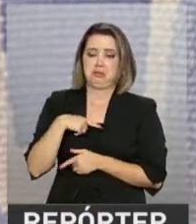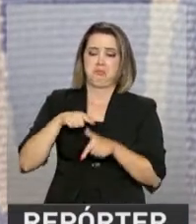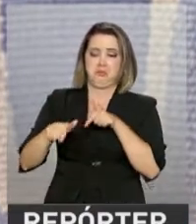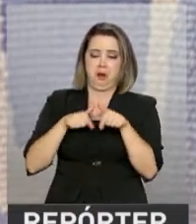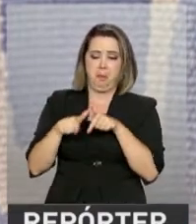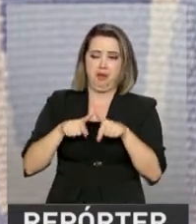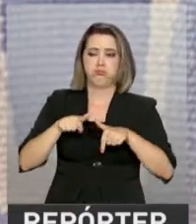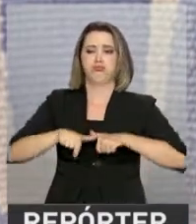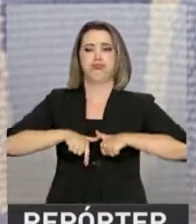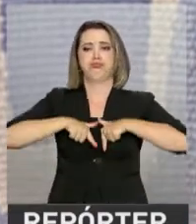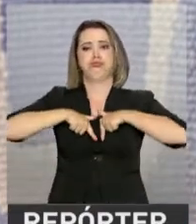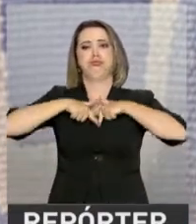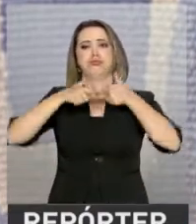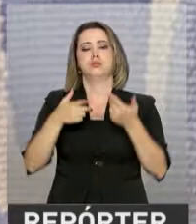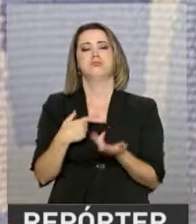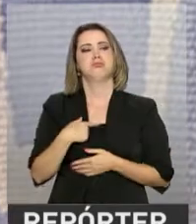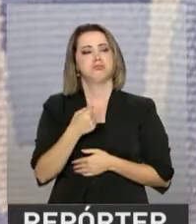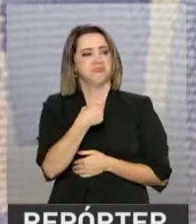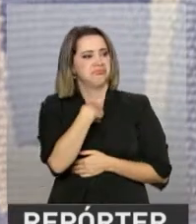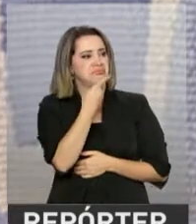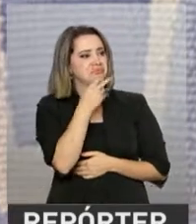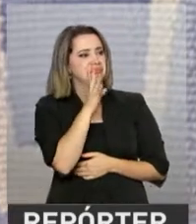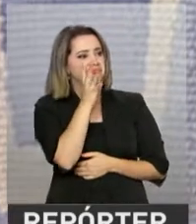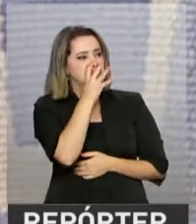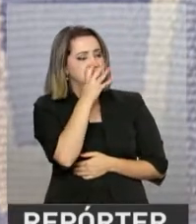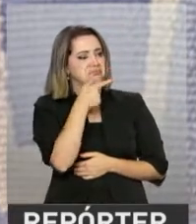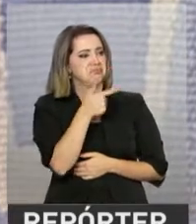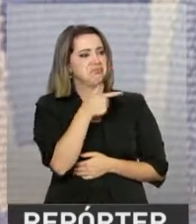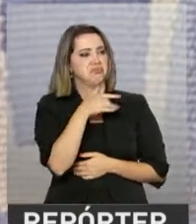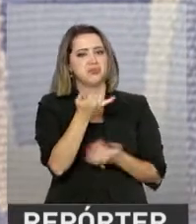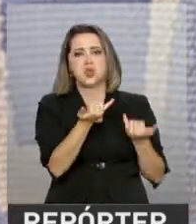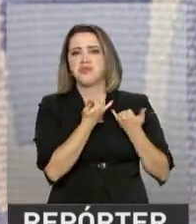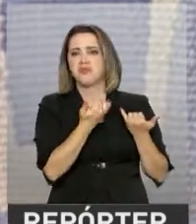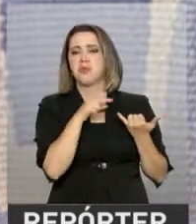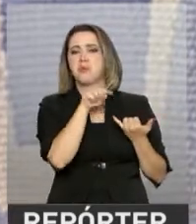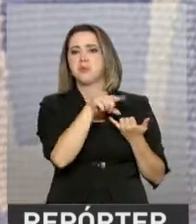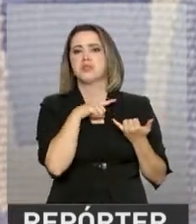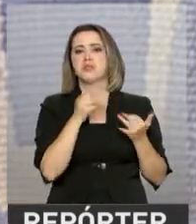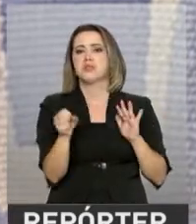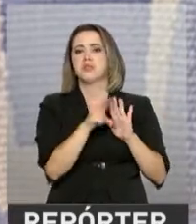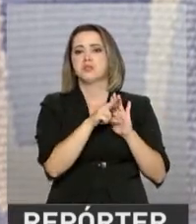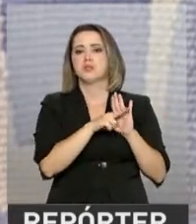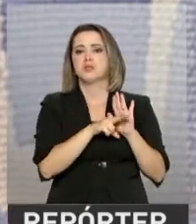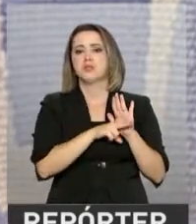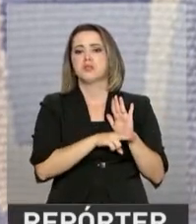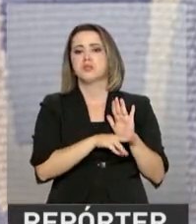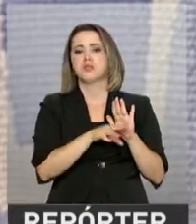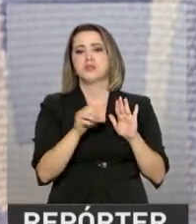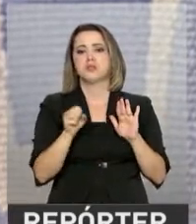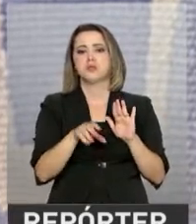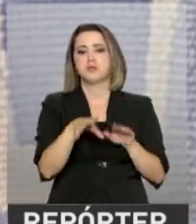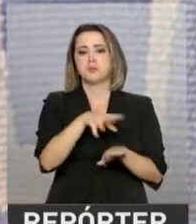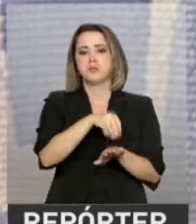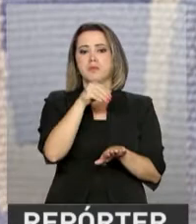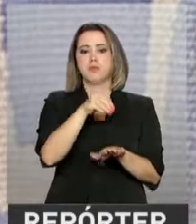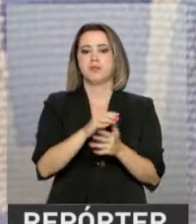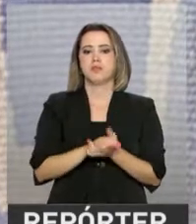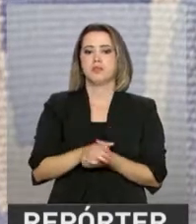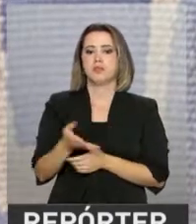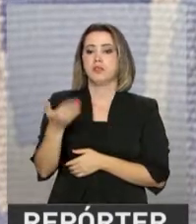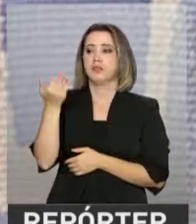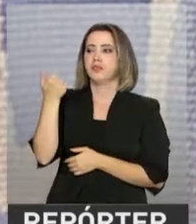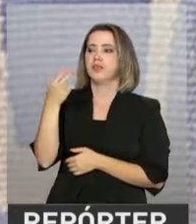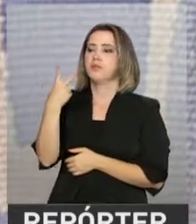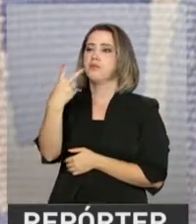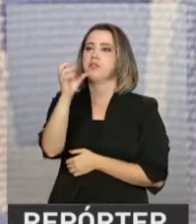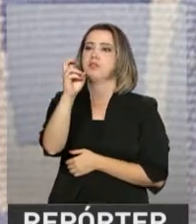de interessante mas eu não tive notícia neste momento da reforma nas festas nós fizemos há 25 anos